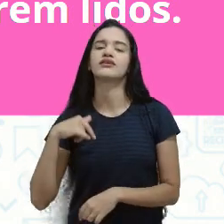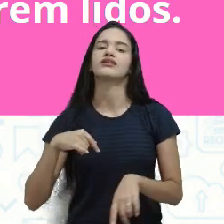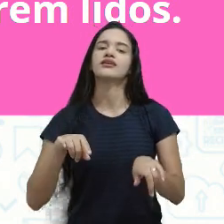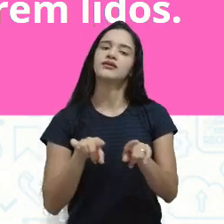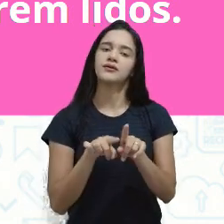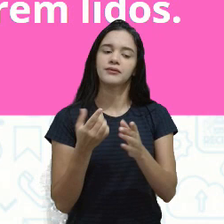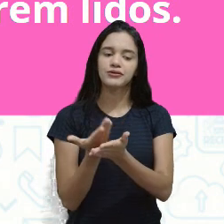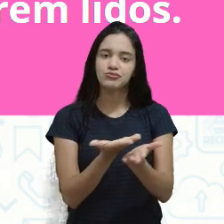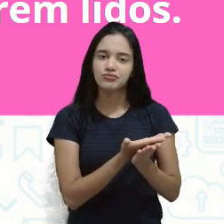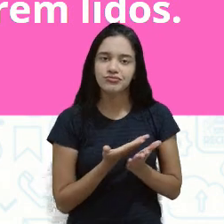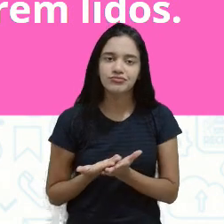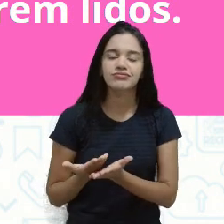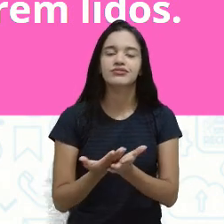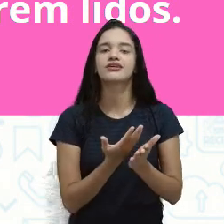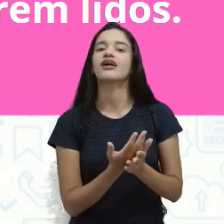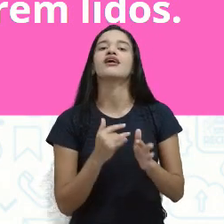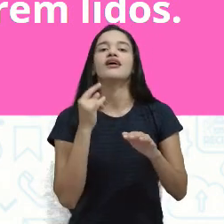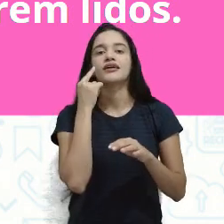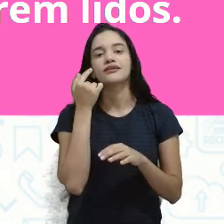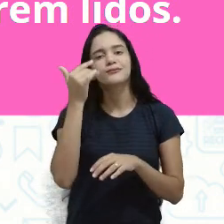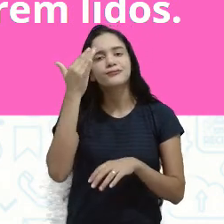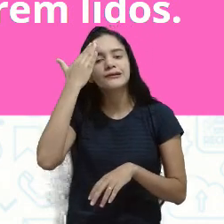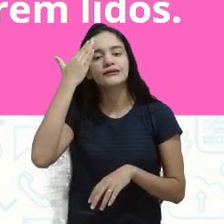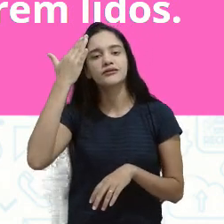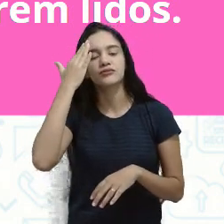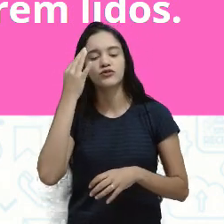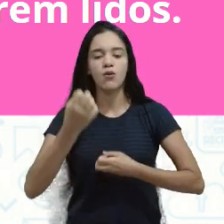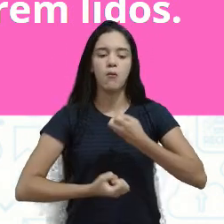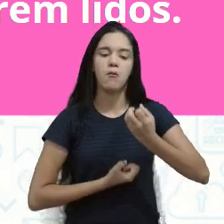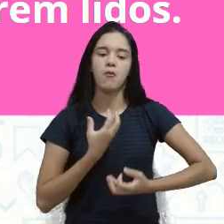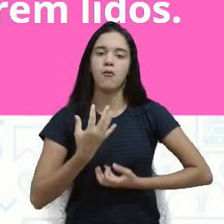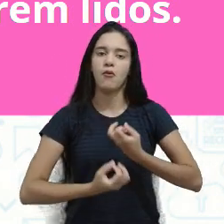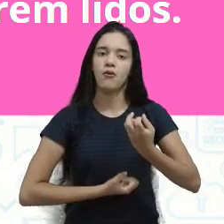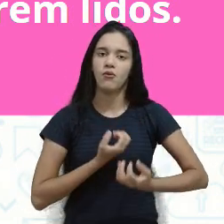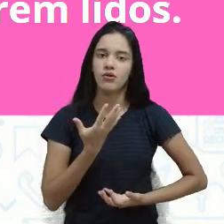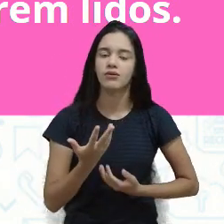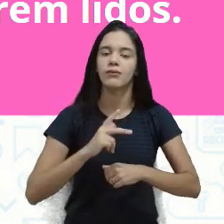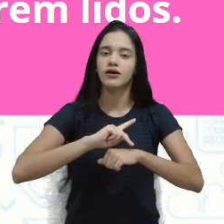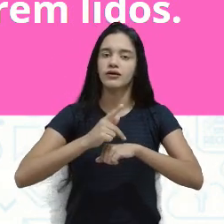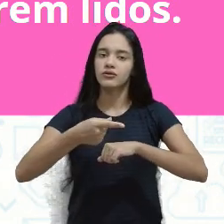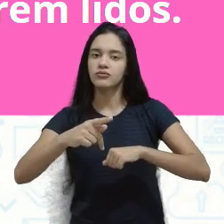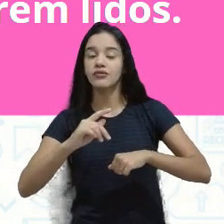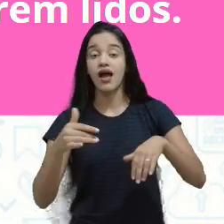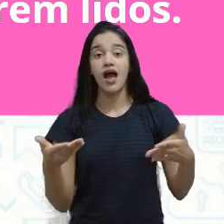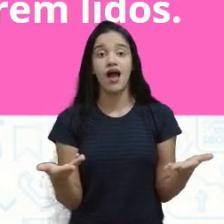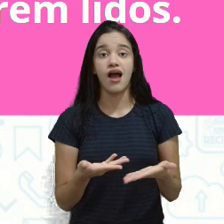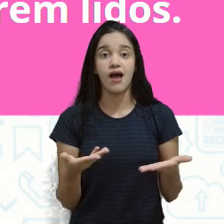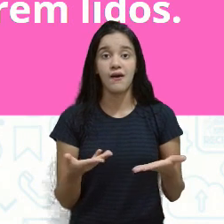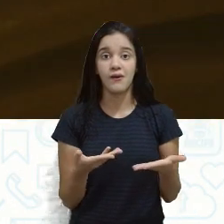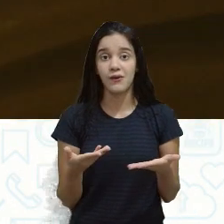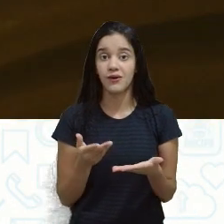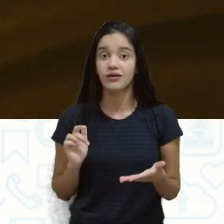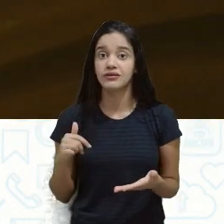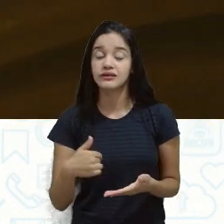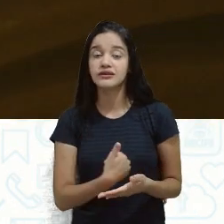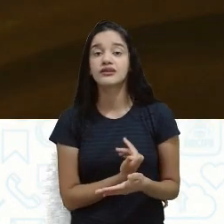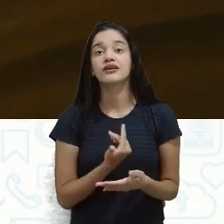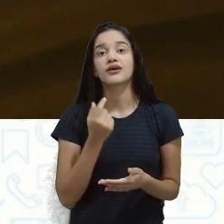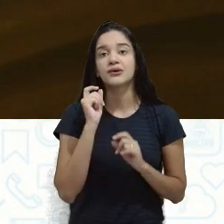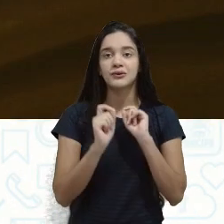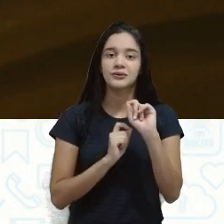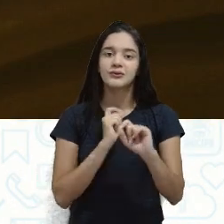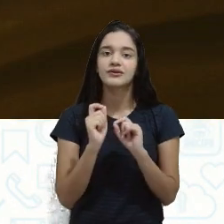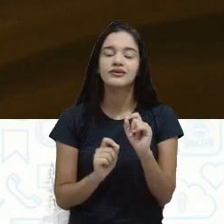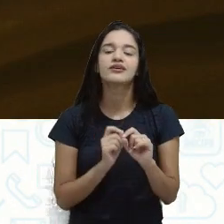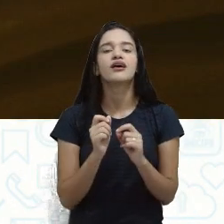esta interpretação, não é, do seu poema, da sua poesia. E aí agora nós vamos estar, não